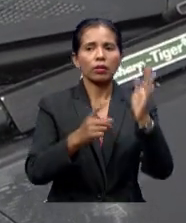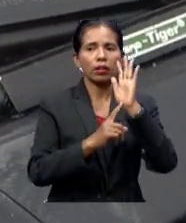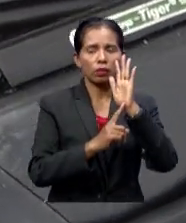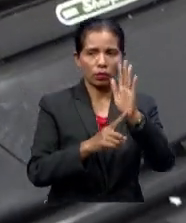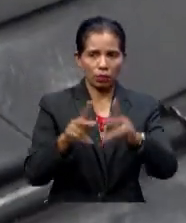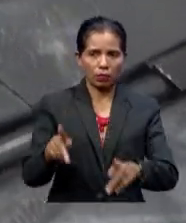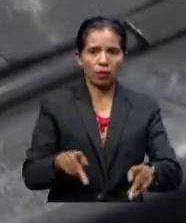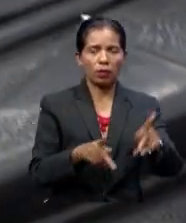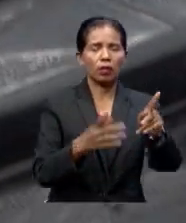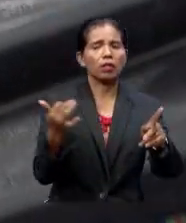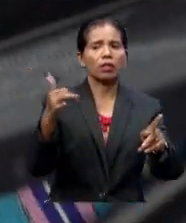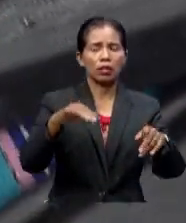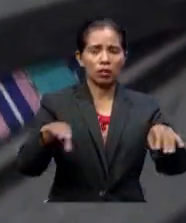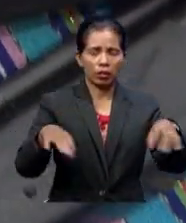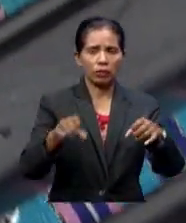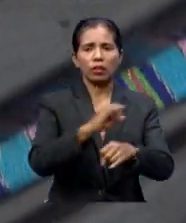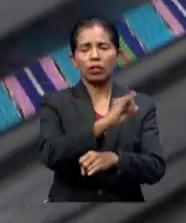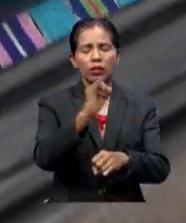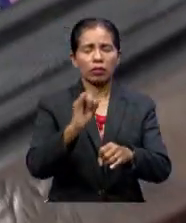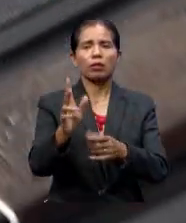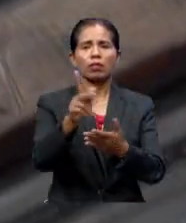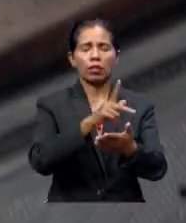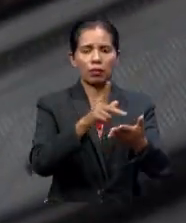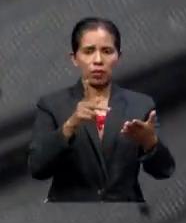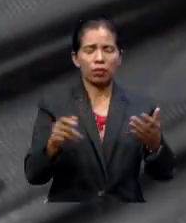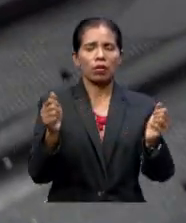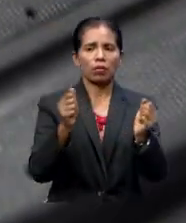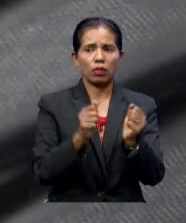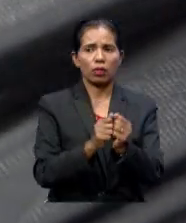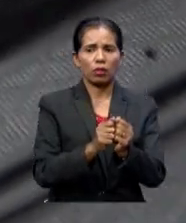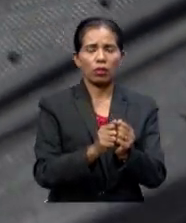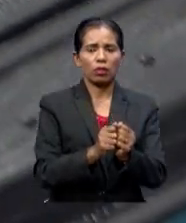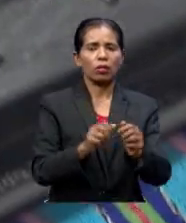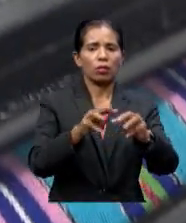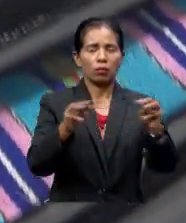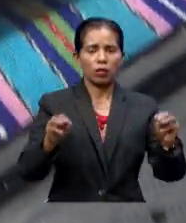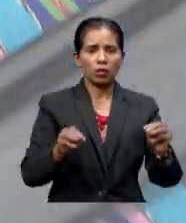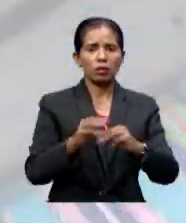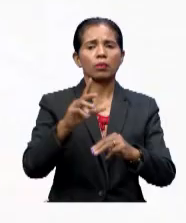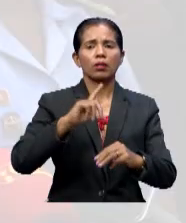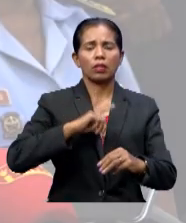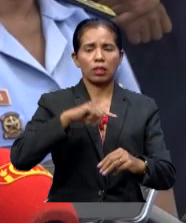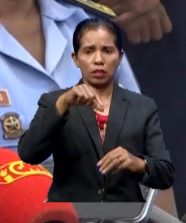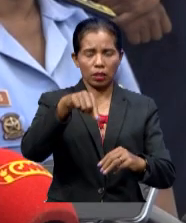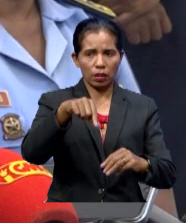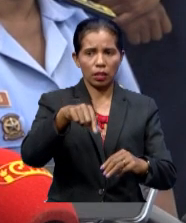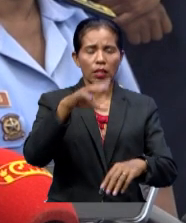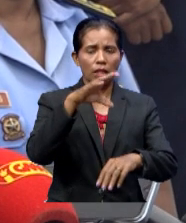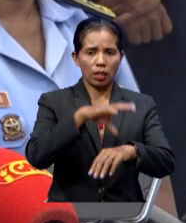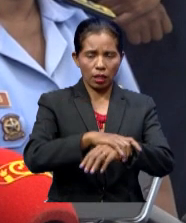kata Serviço de Investigação Criminal ho secção RIR município Likisa,